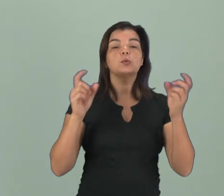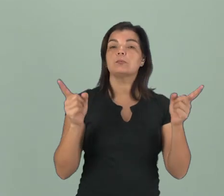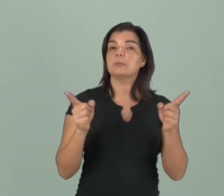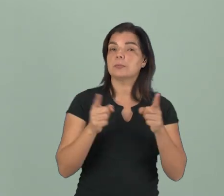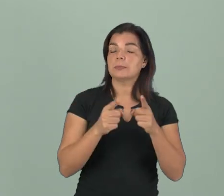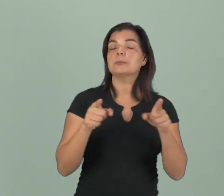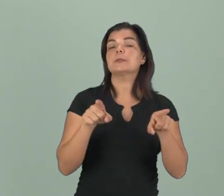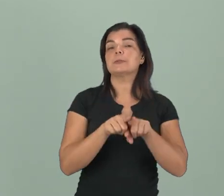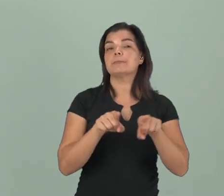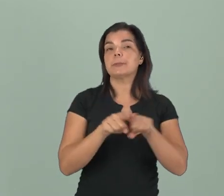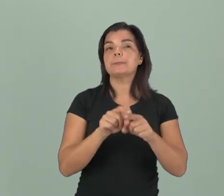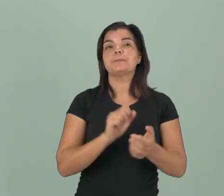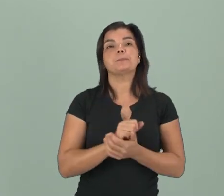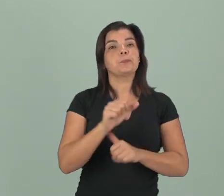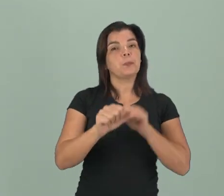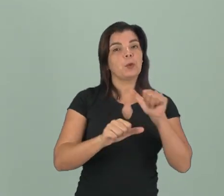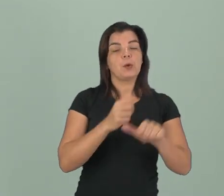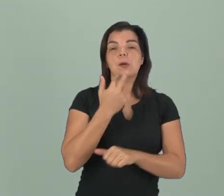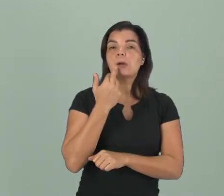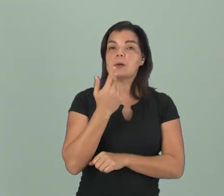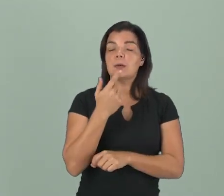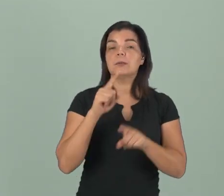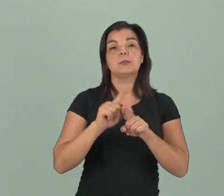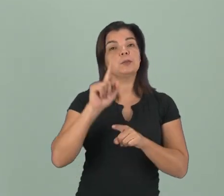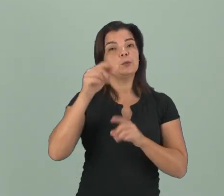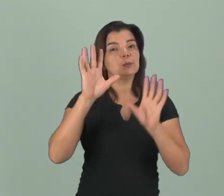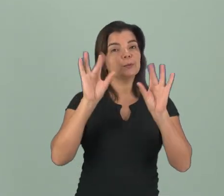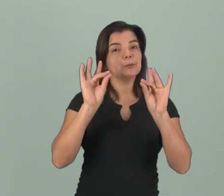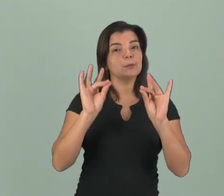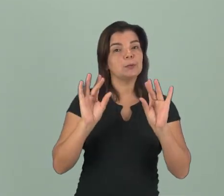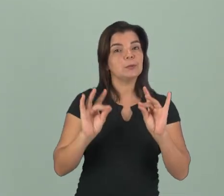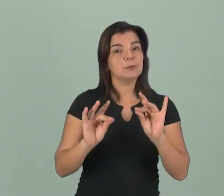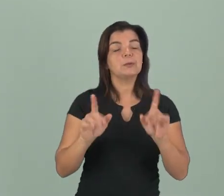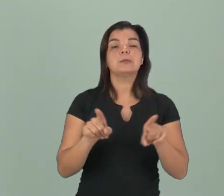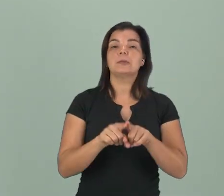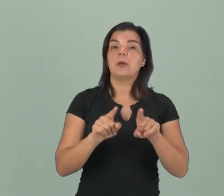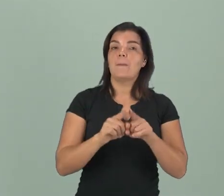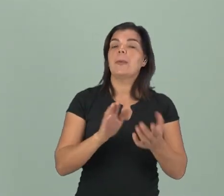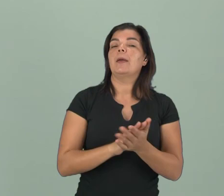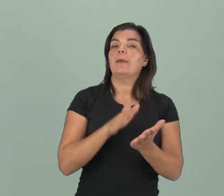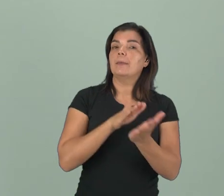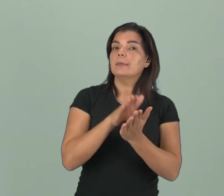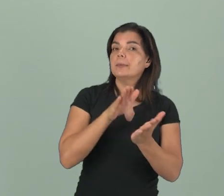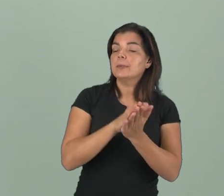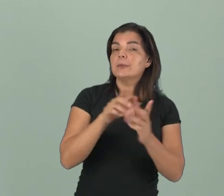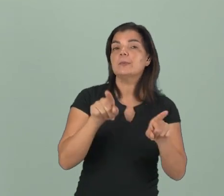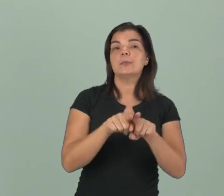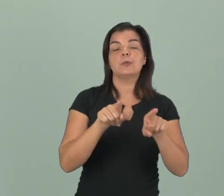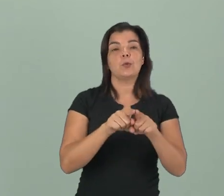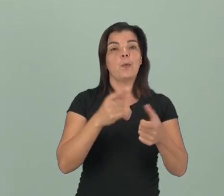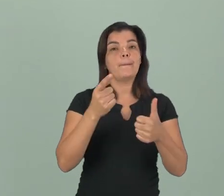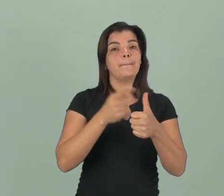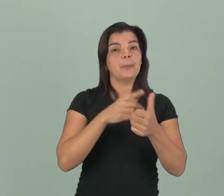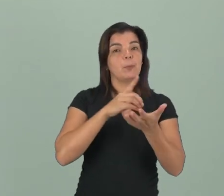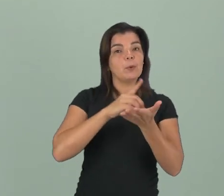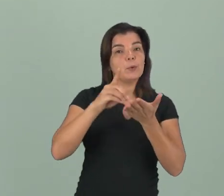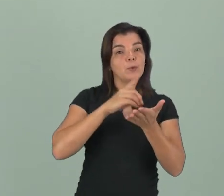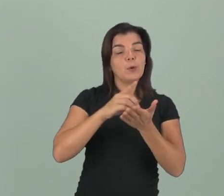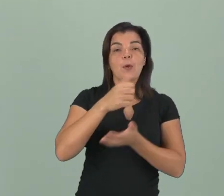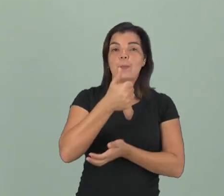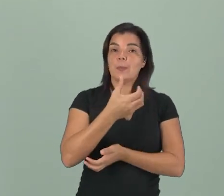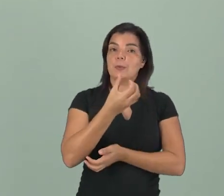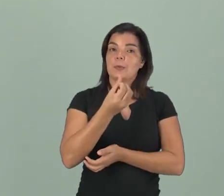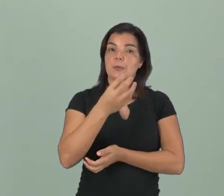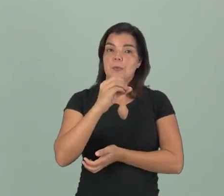curto e isso transformou aí a língua inglesa além de outros detalhes comunicação da empresa com uma publicação do primeiro dicionário em